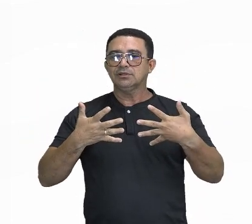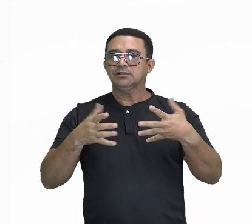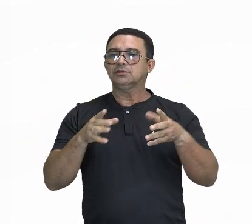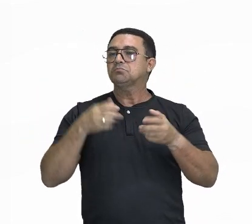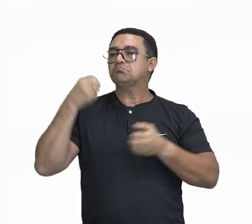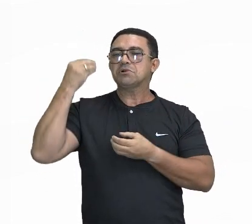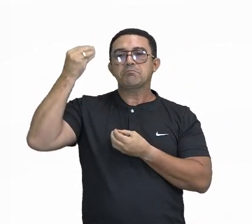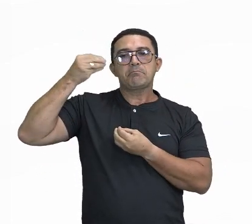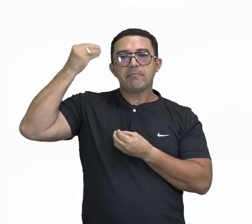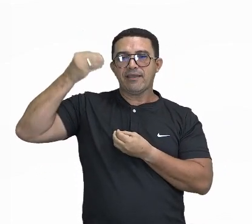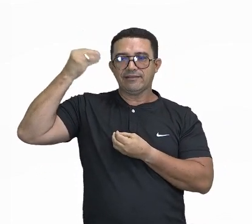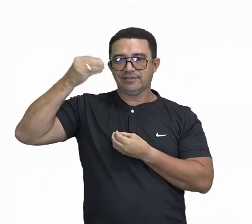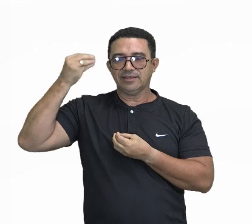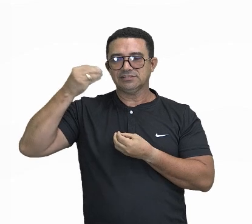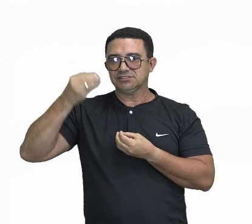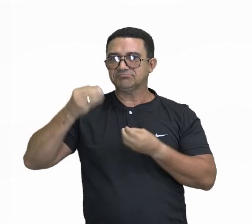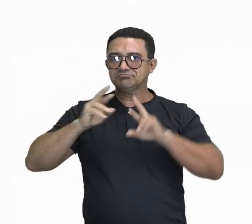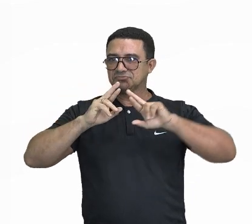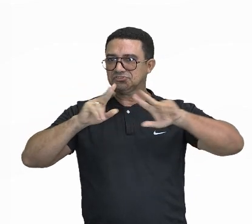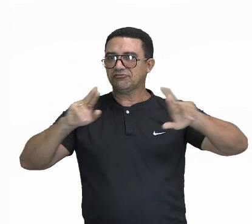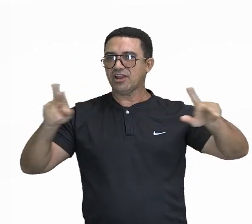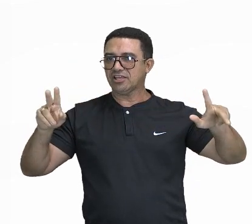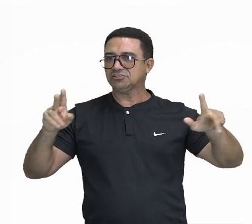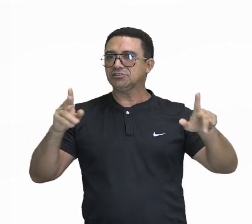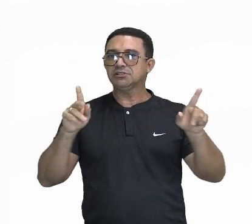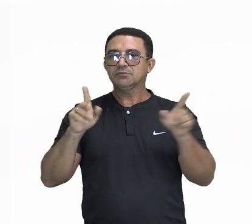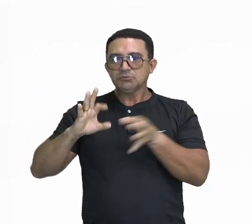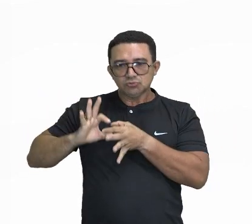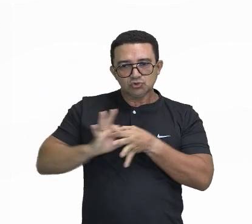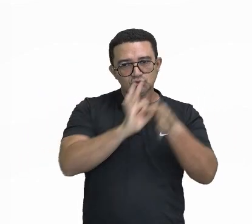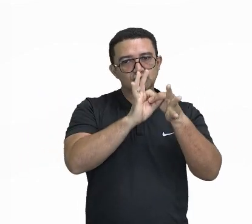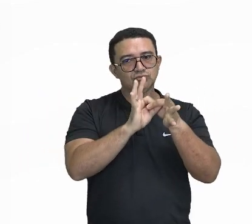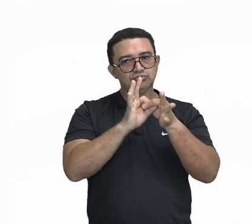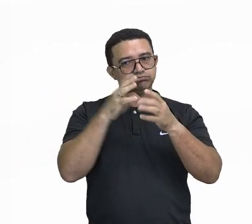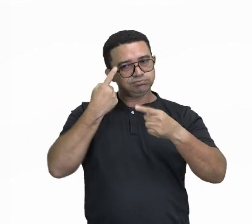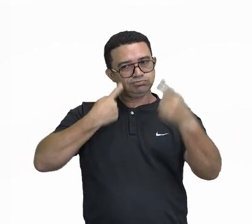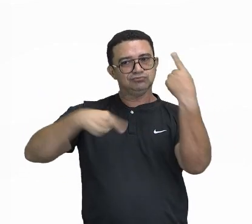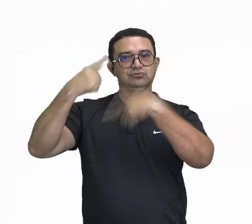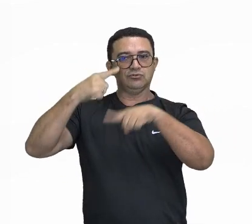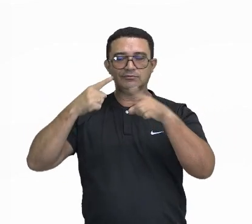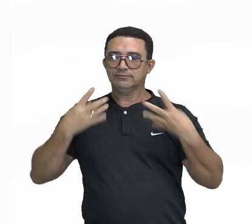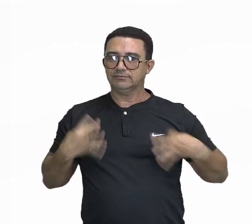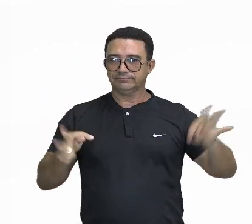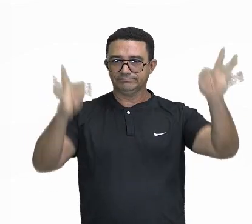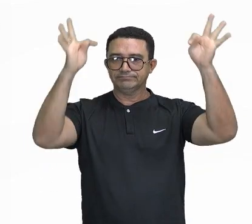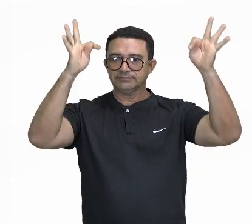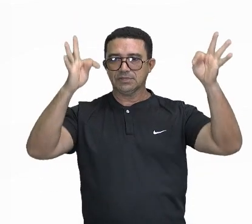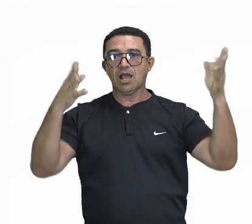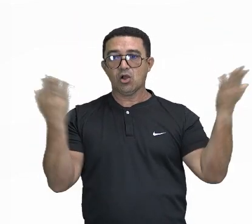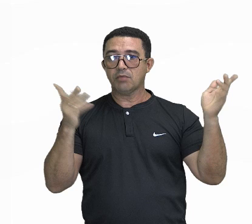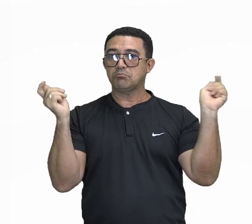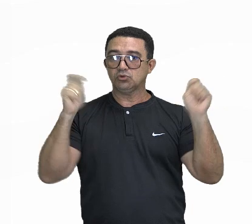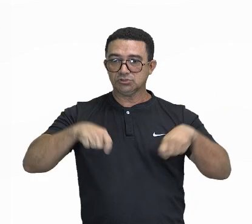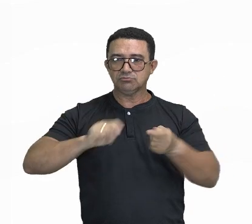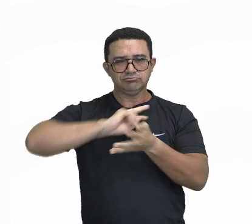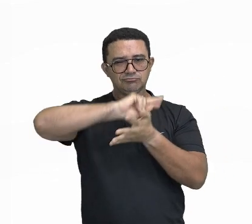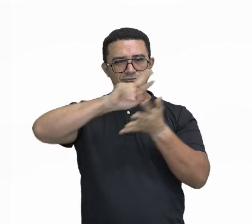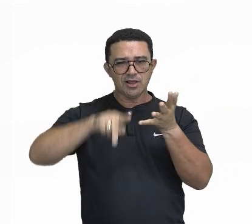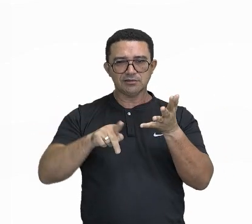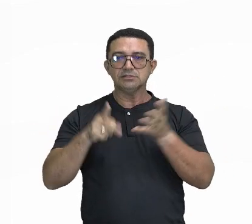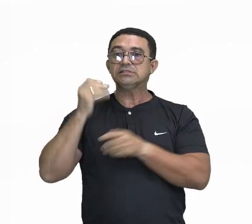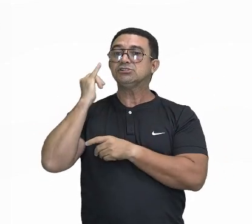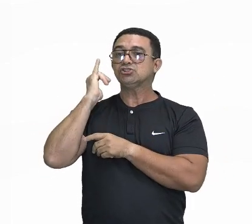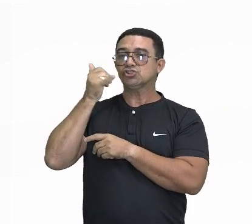experiência sensorial. Com os avanços tecnológicos, aumentar os leques e possibilidades. A mesma